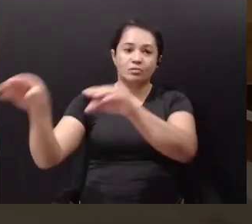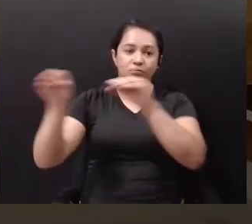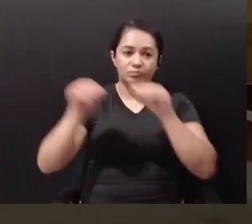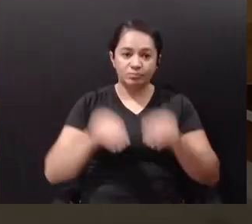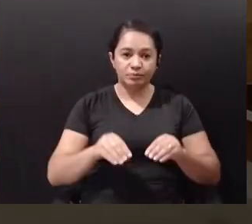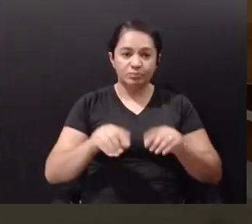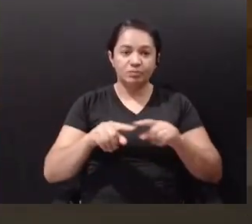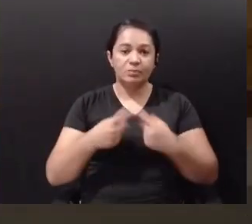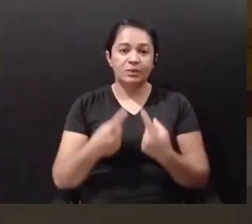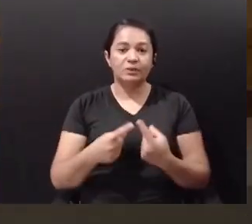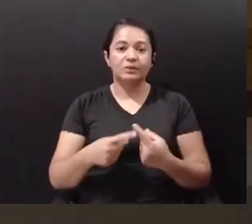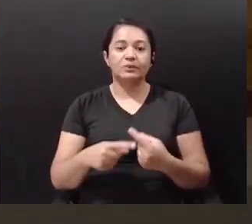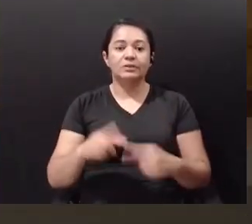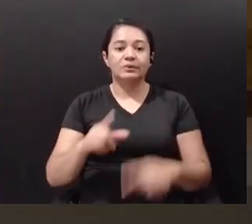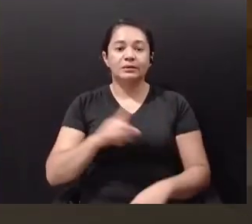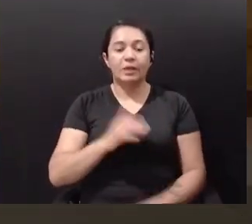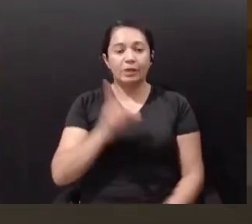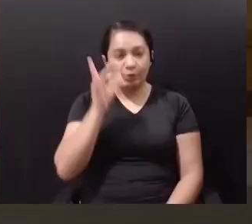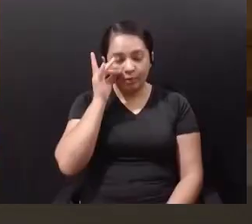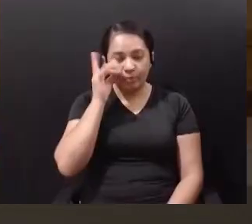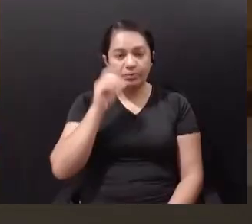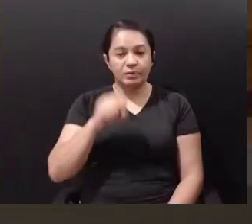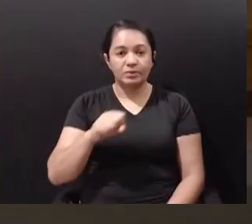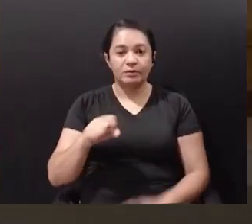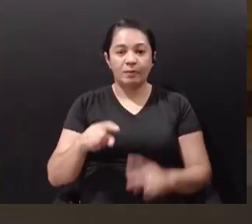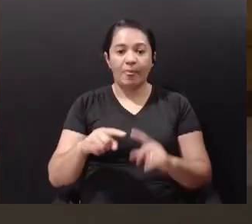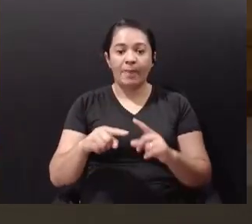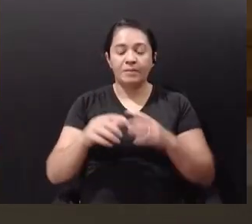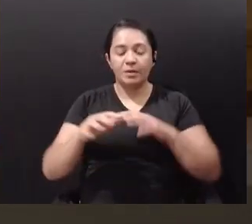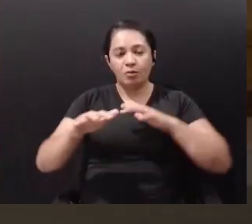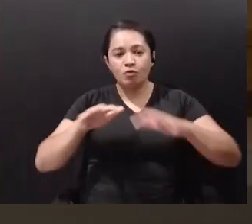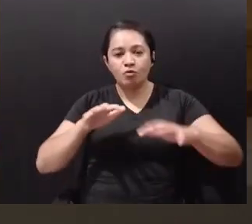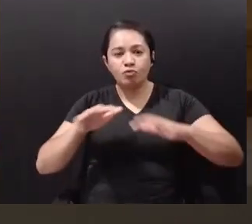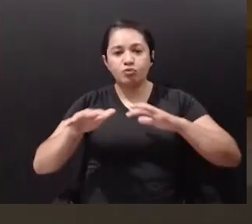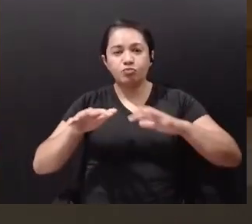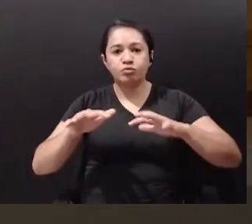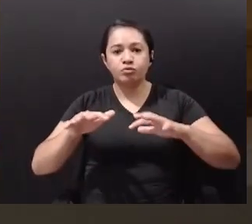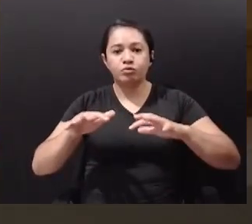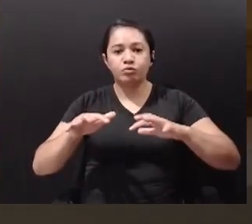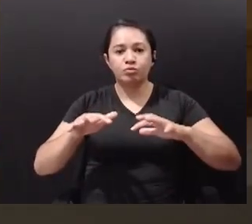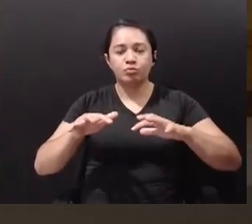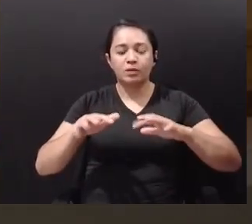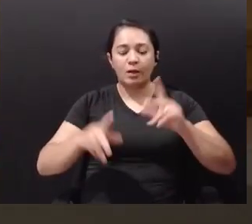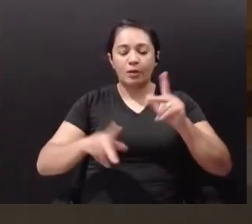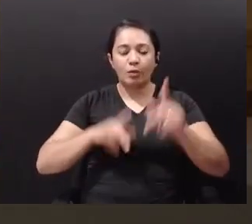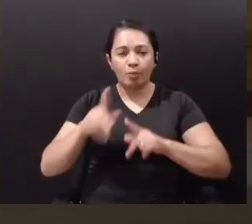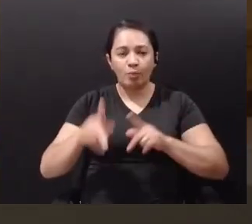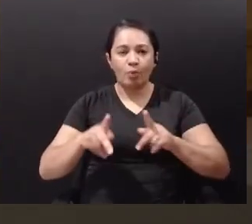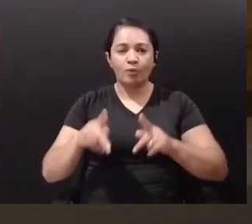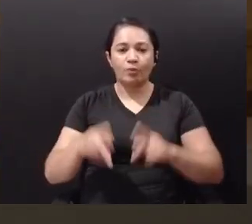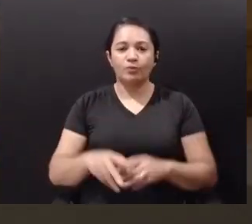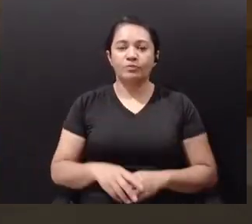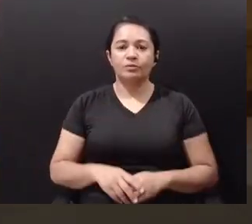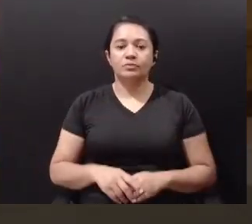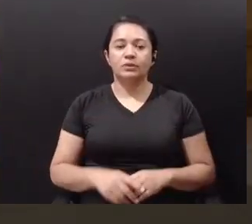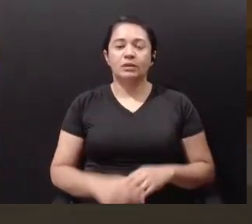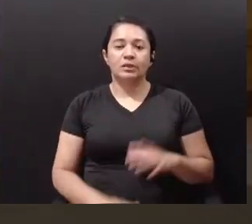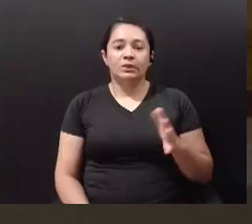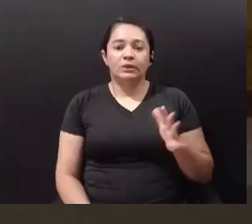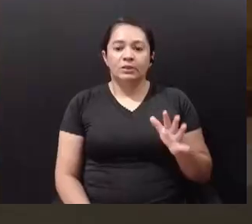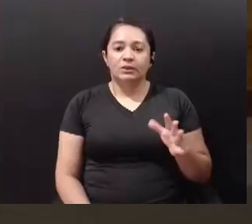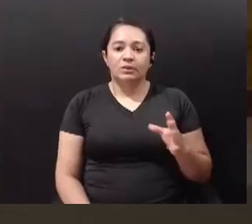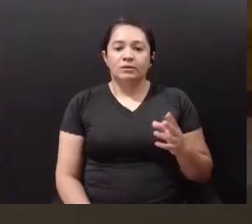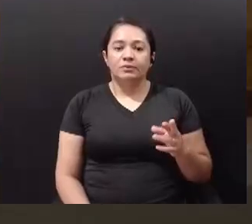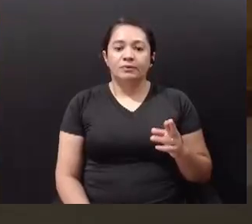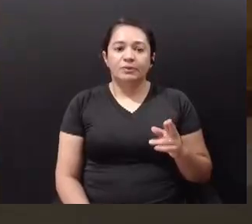uma presença. Há uma movimentação popular que às vezes ela não é tão